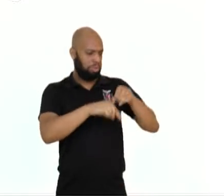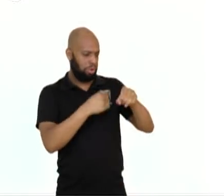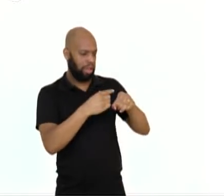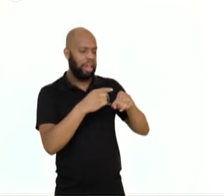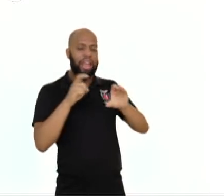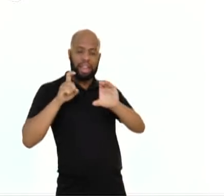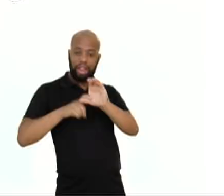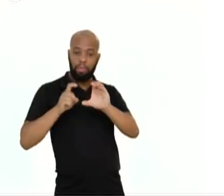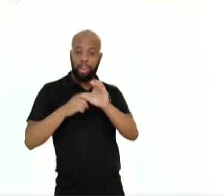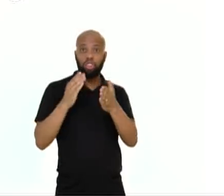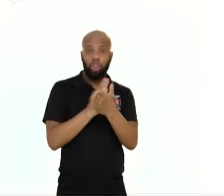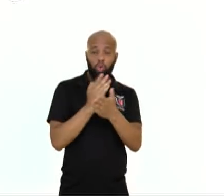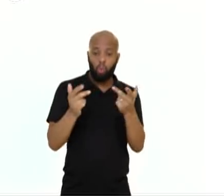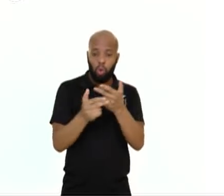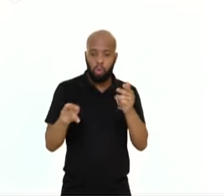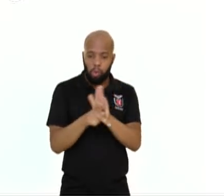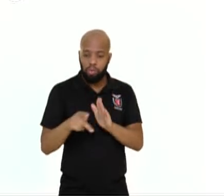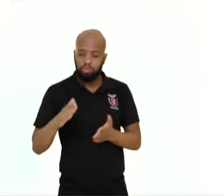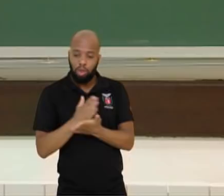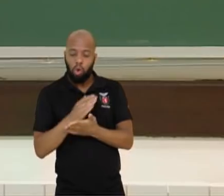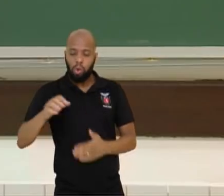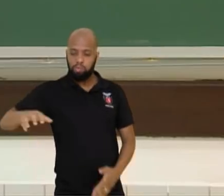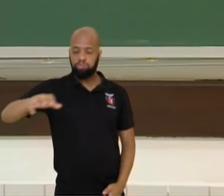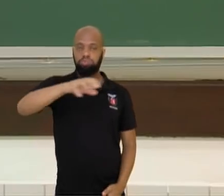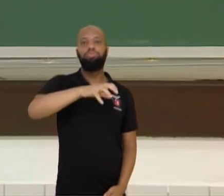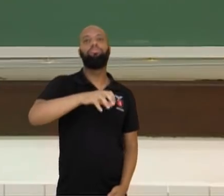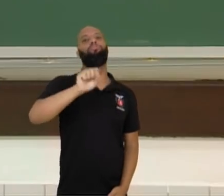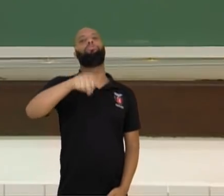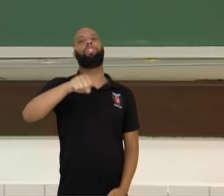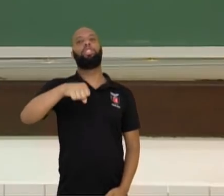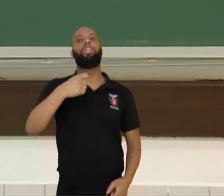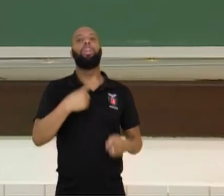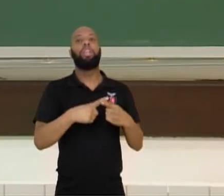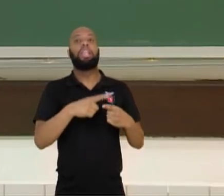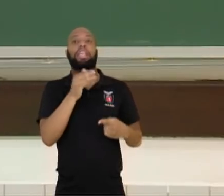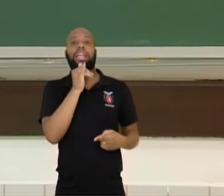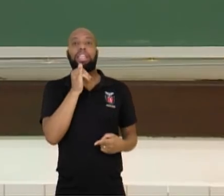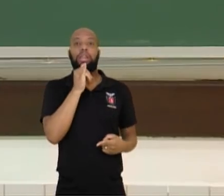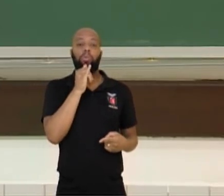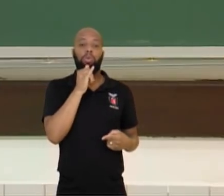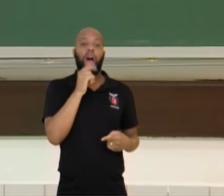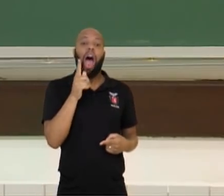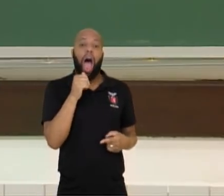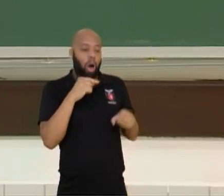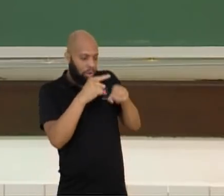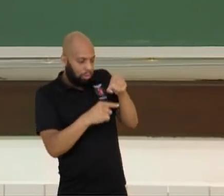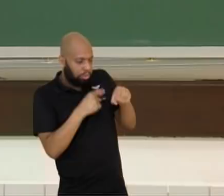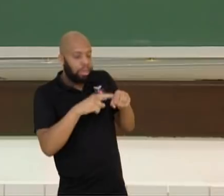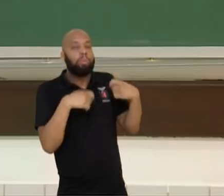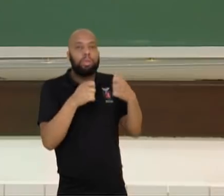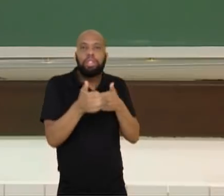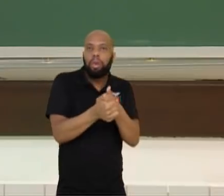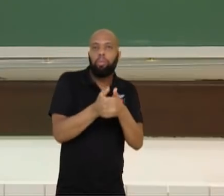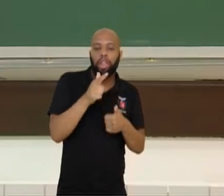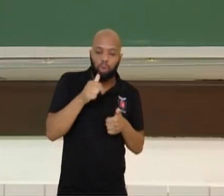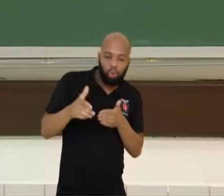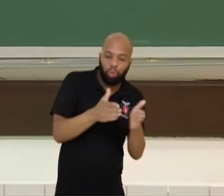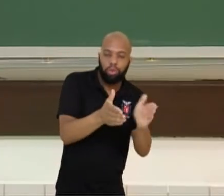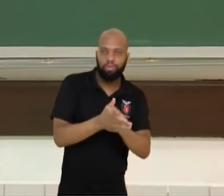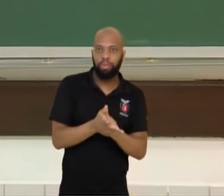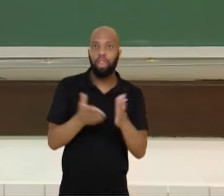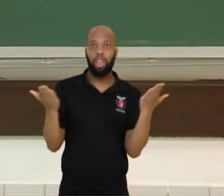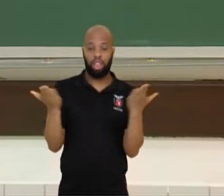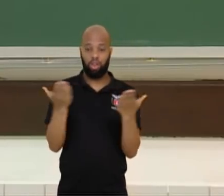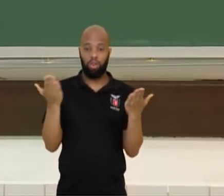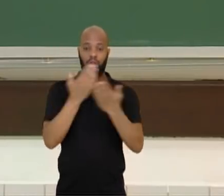algumas regiões. Isso, né, gente? Pense, moinho d'água. Ele depende de água, então ele tem que estar perto, tem que estar num rio. O moinho